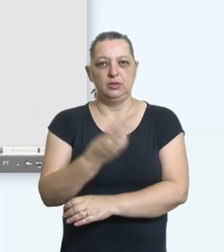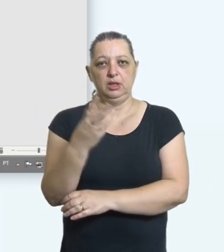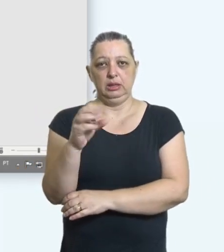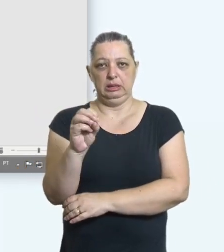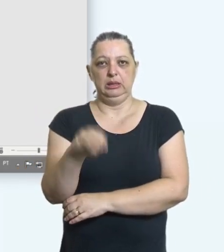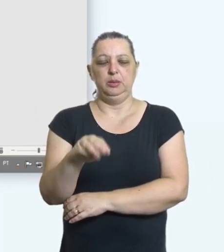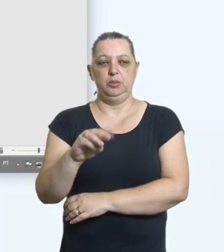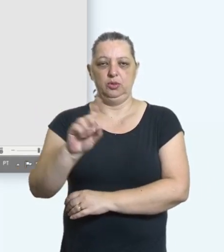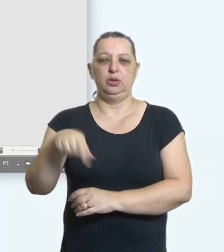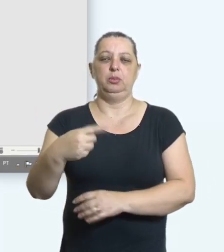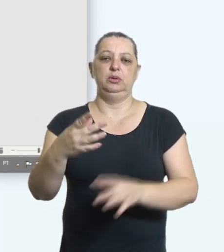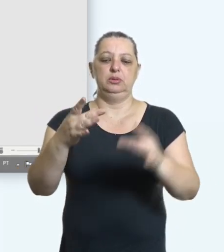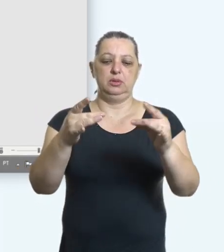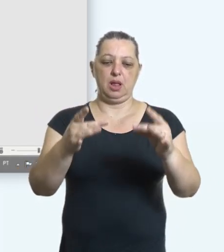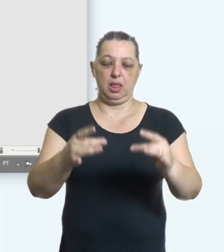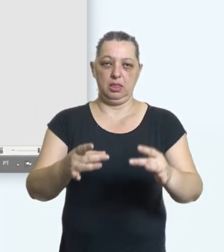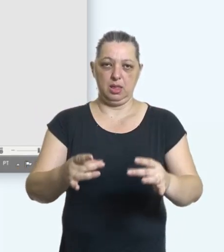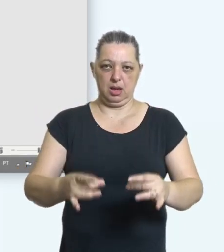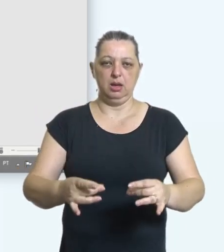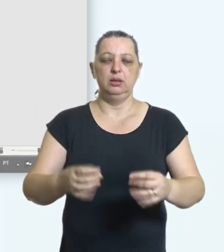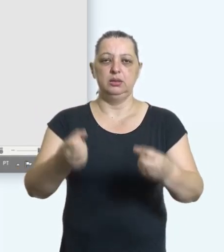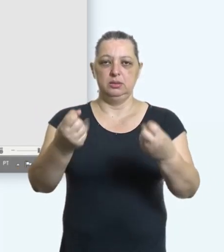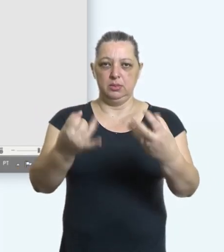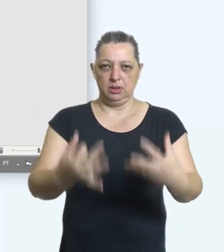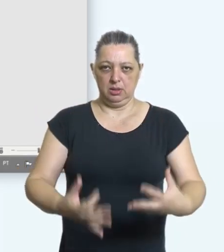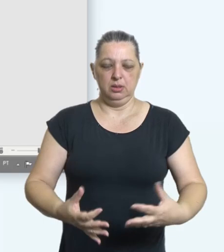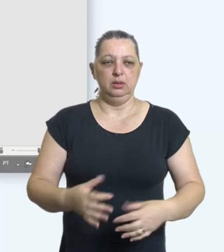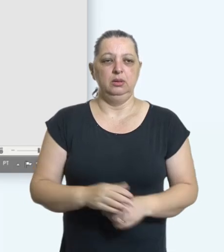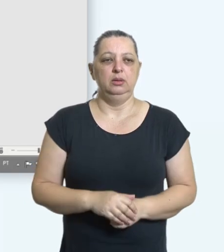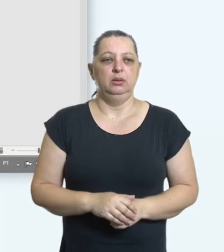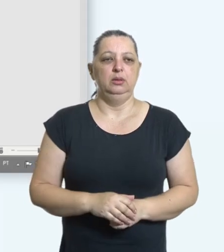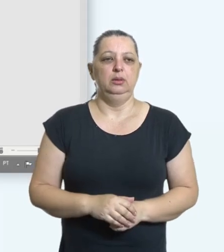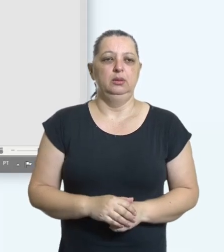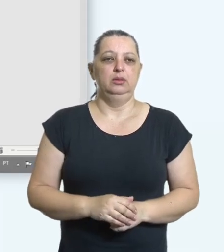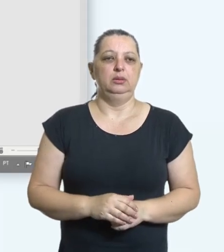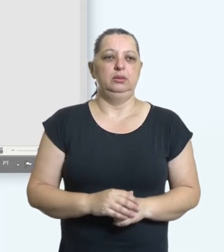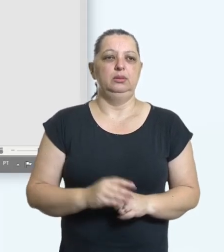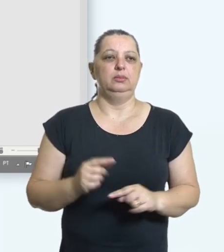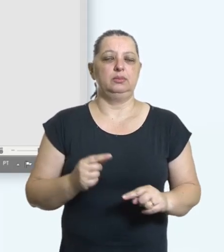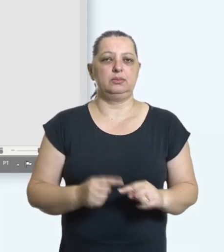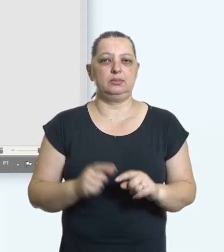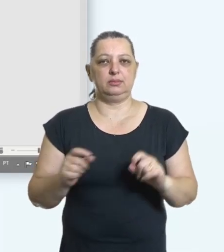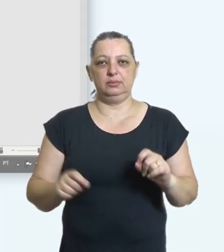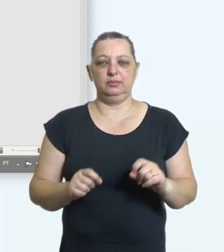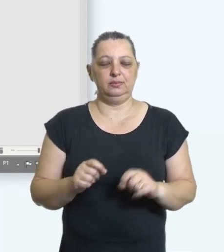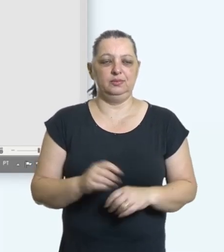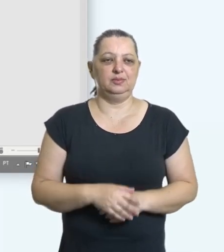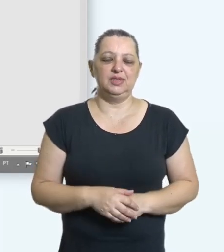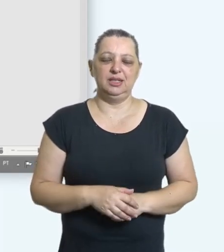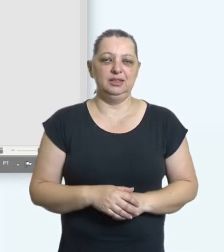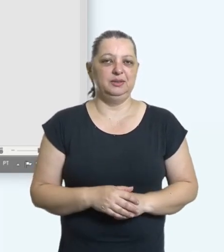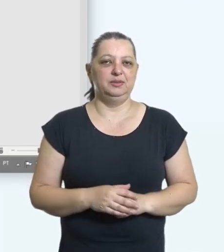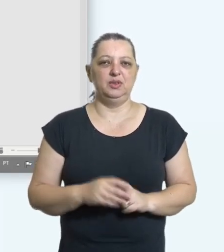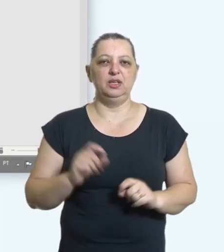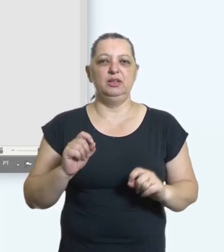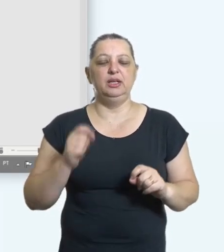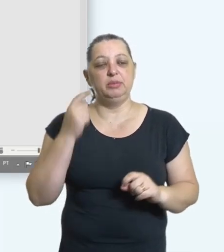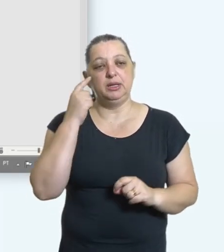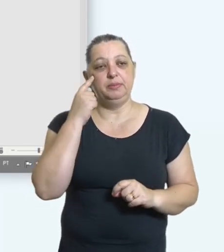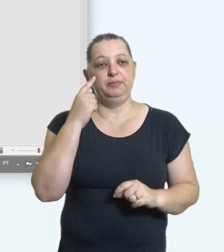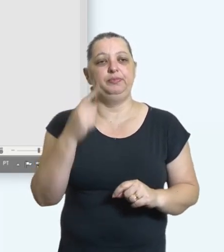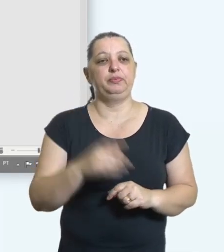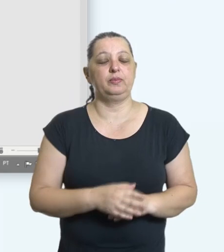mais passo a passo. Então, deixo lá para vocês, quem quiser ver. Por enquanto, é uma demonstração rápida de como fazer